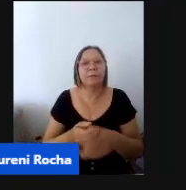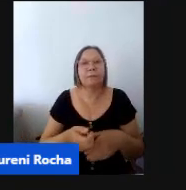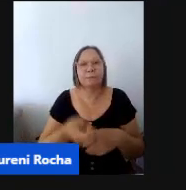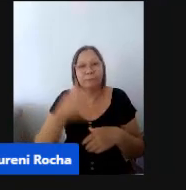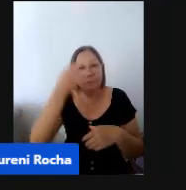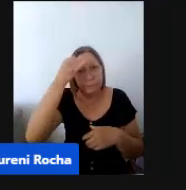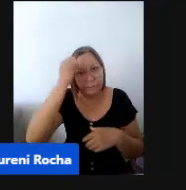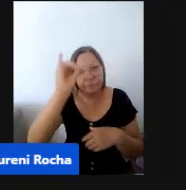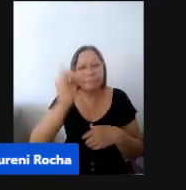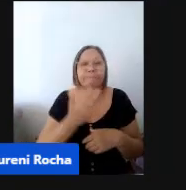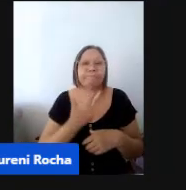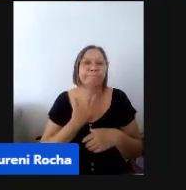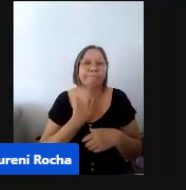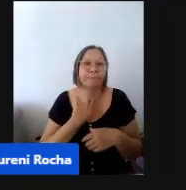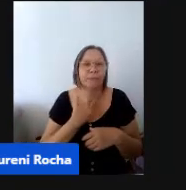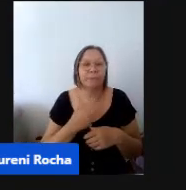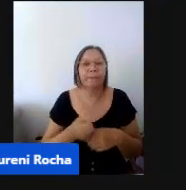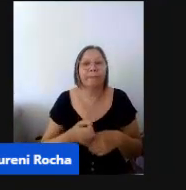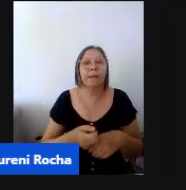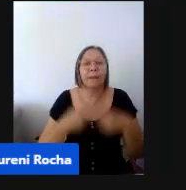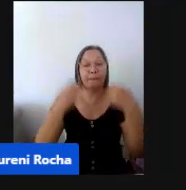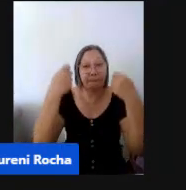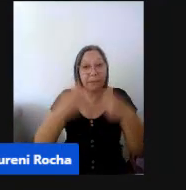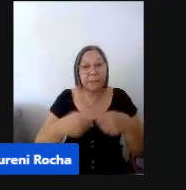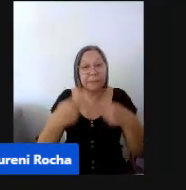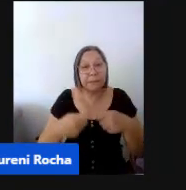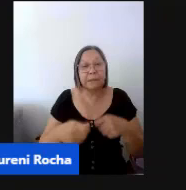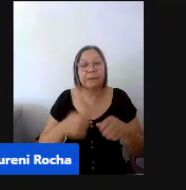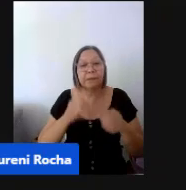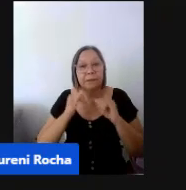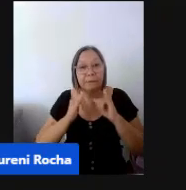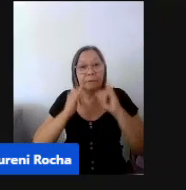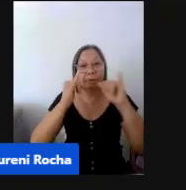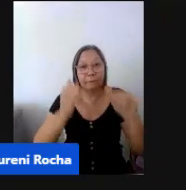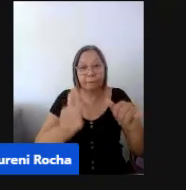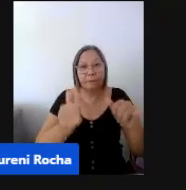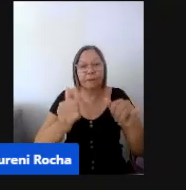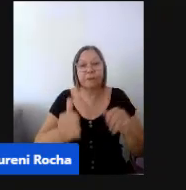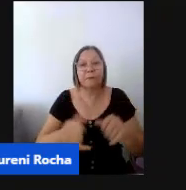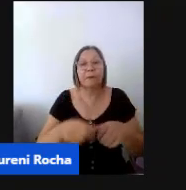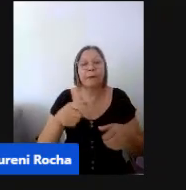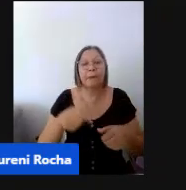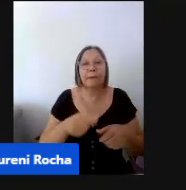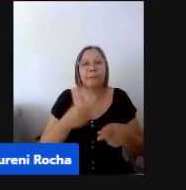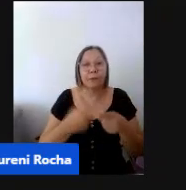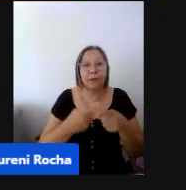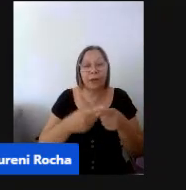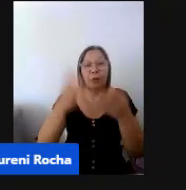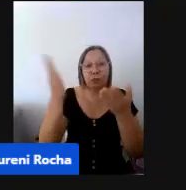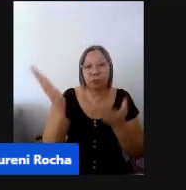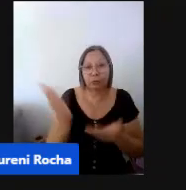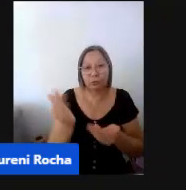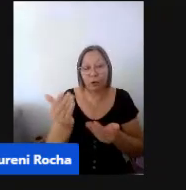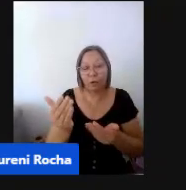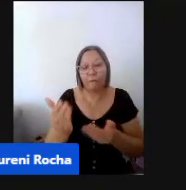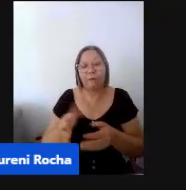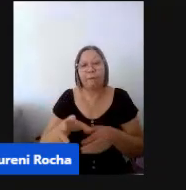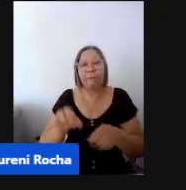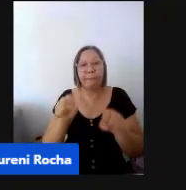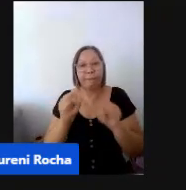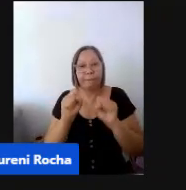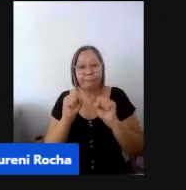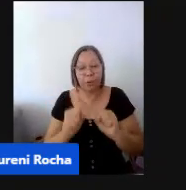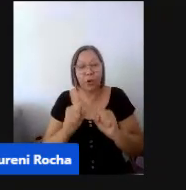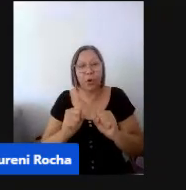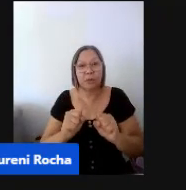contrário, né, a gente tem que trazer informações para que esses adolescentes e jovens eles possam desenvolver uma